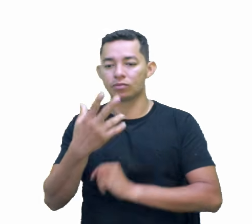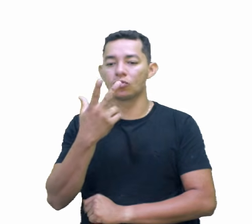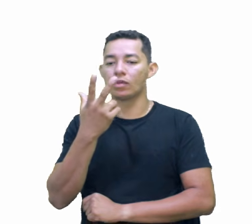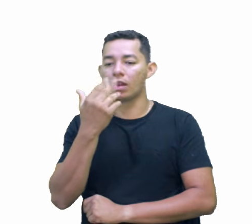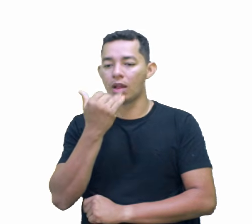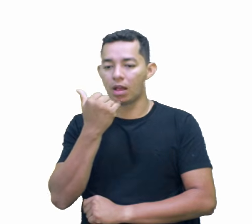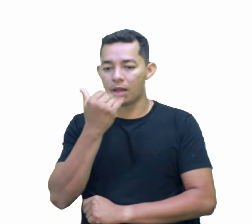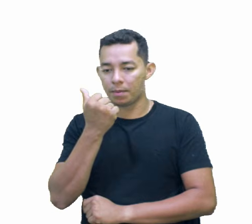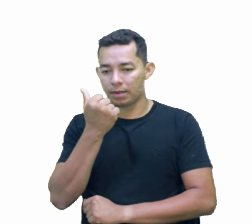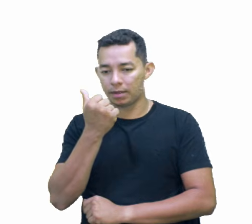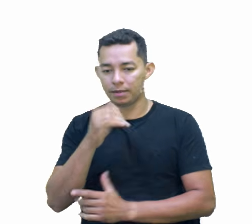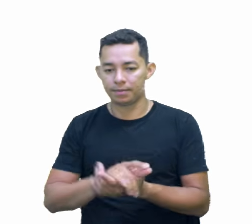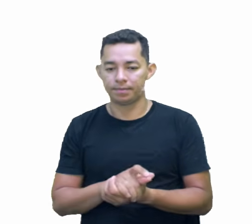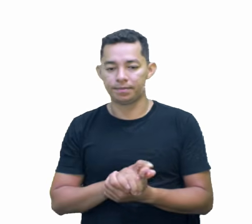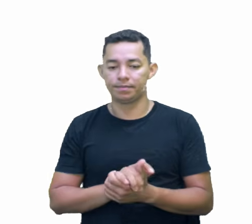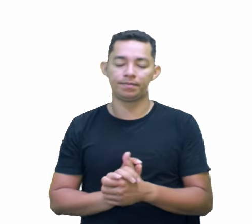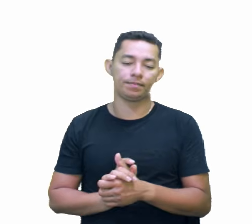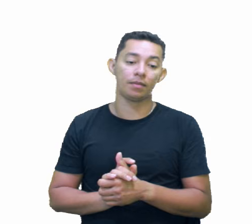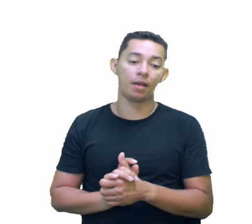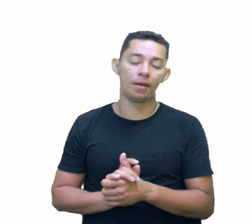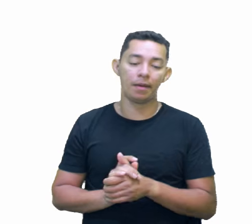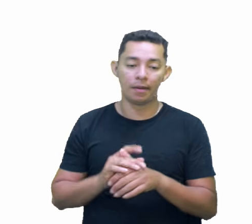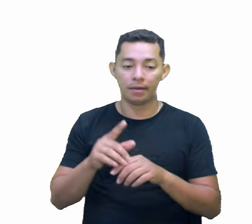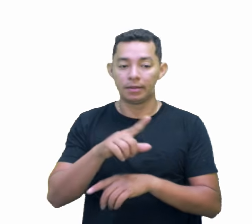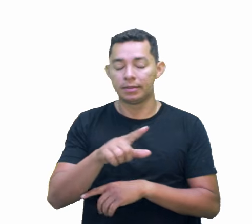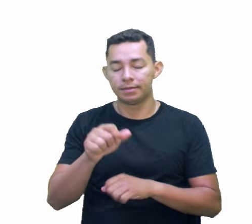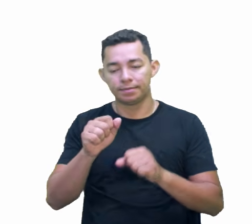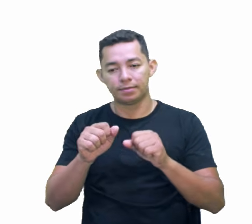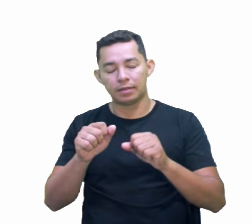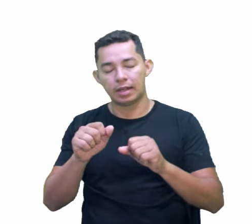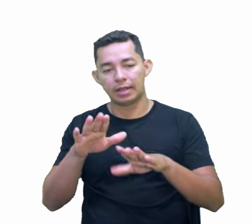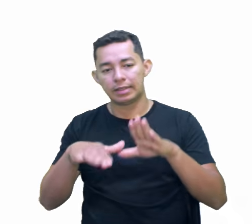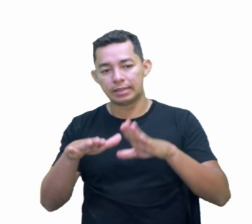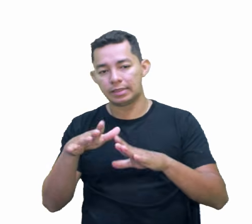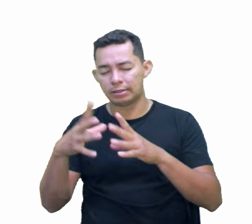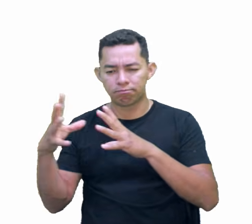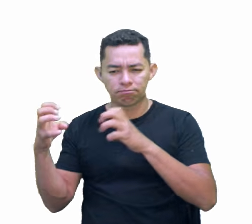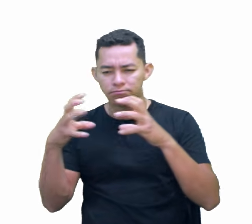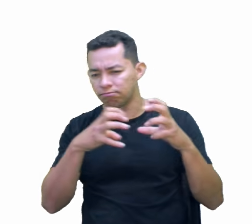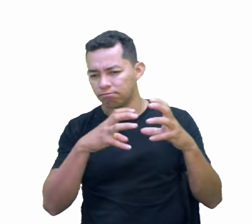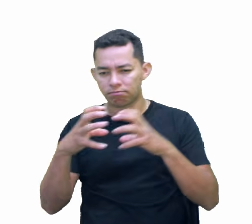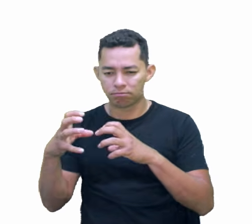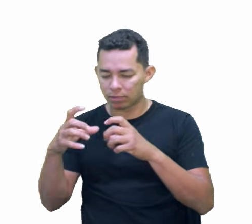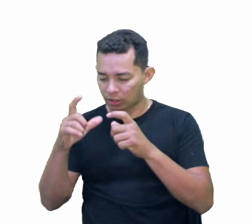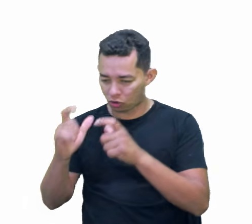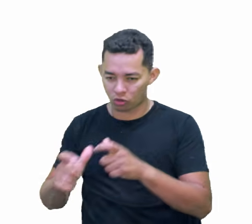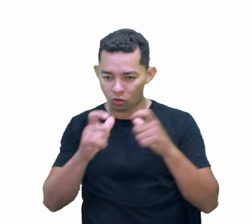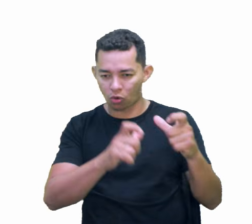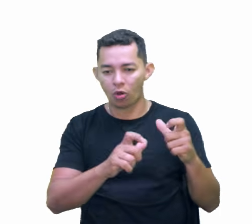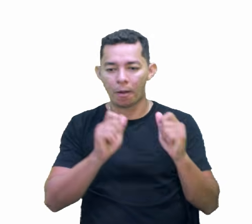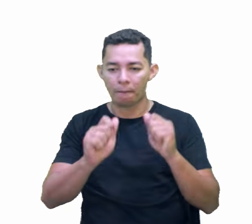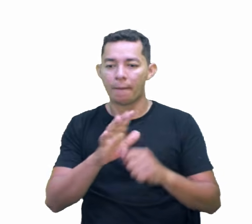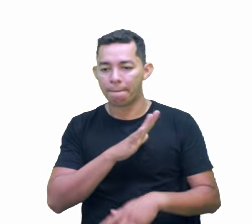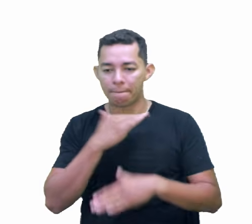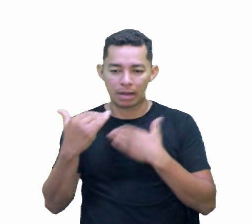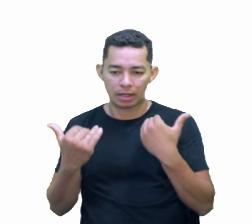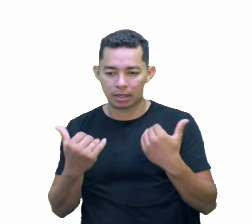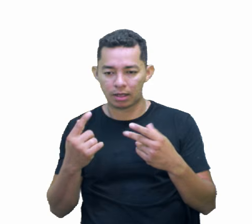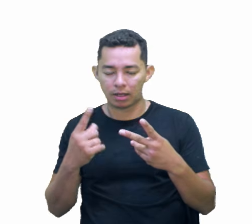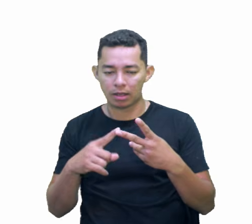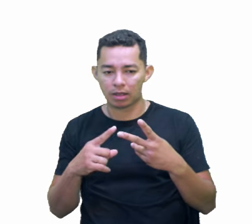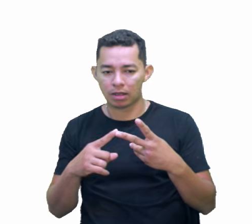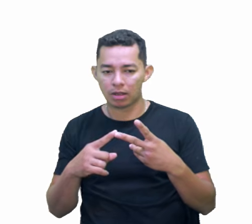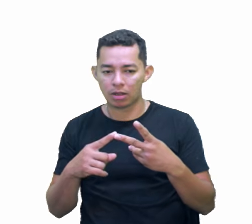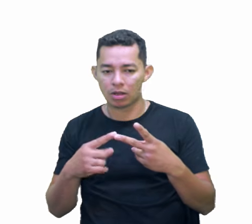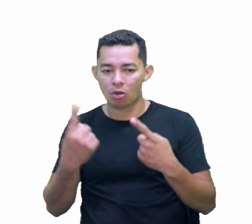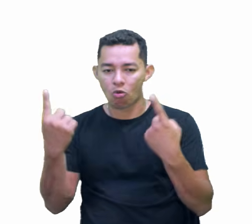por brigas de espaço, esses seres vivos podem um matar o outro, competição por comida, o parasitismo é